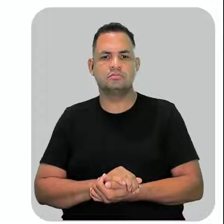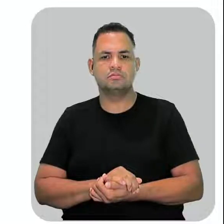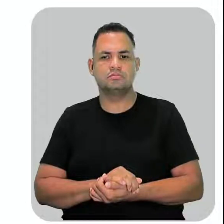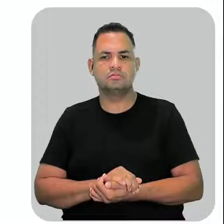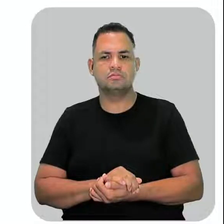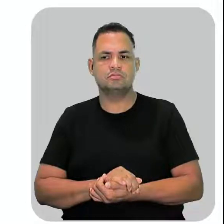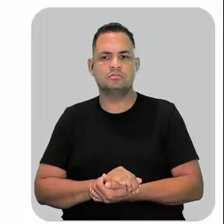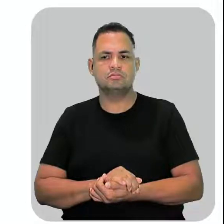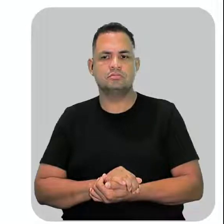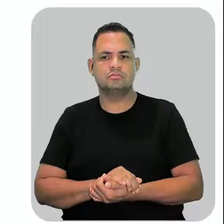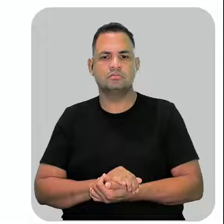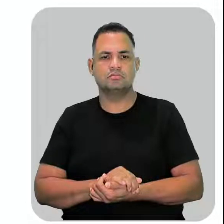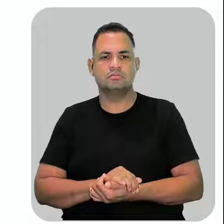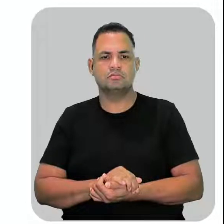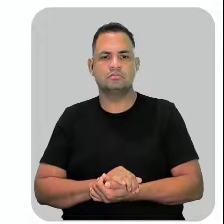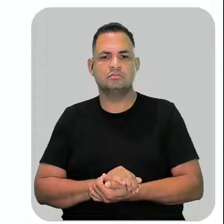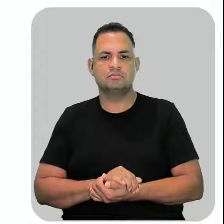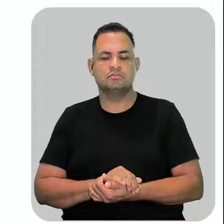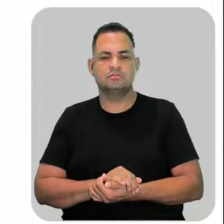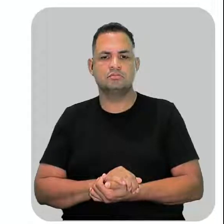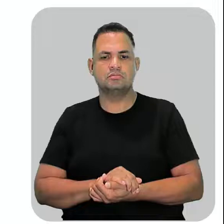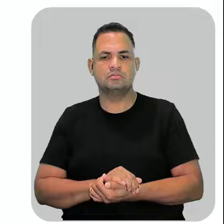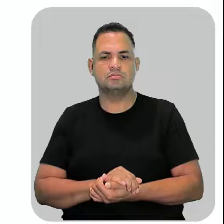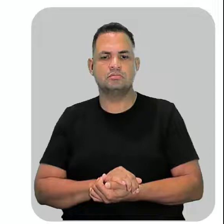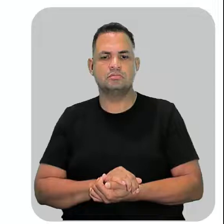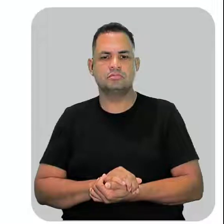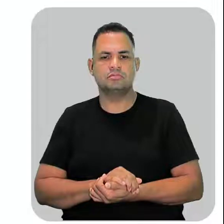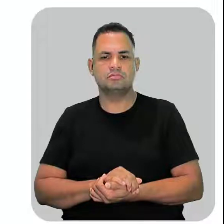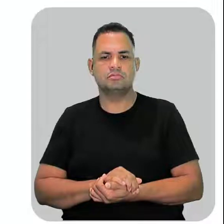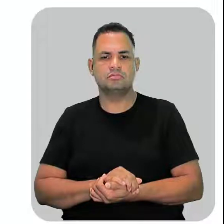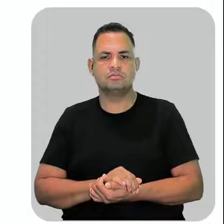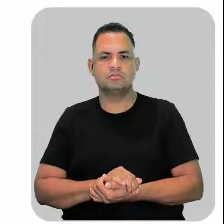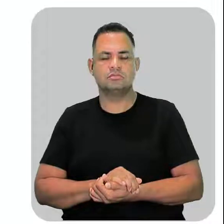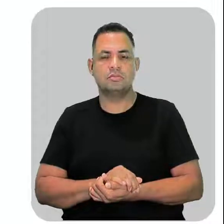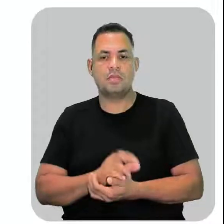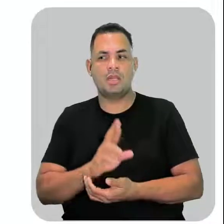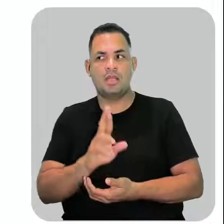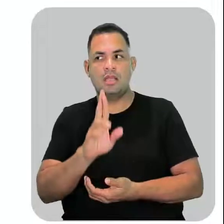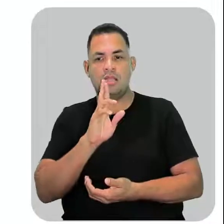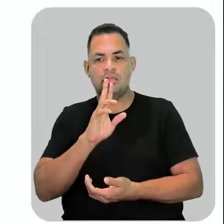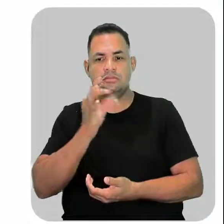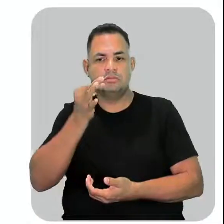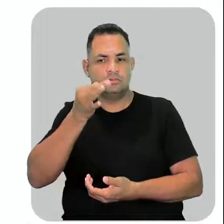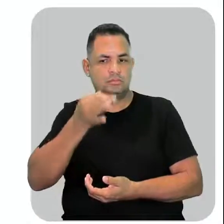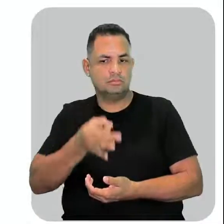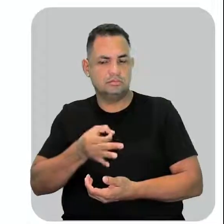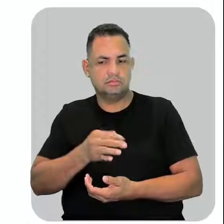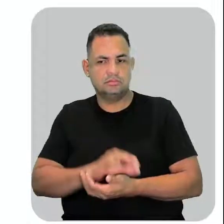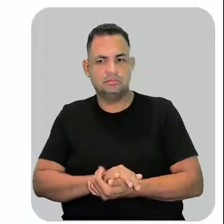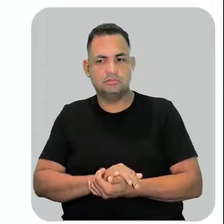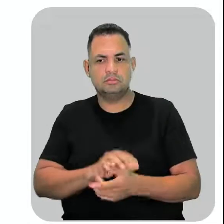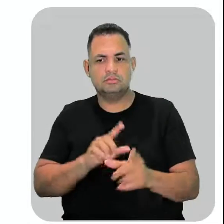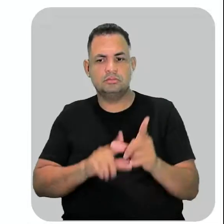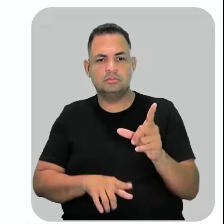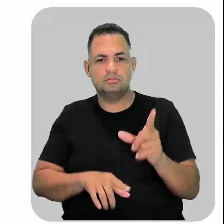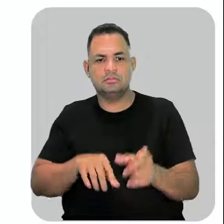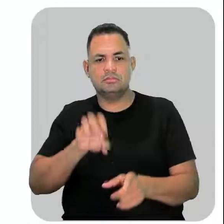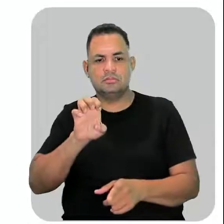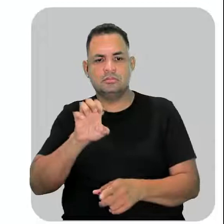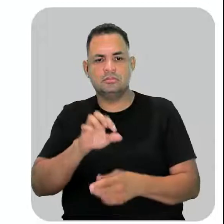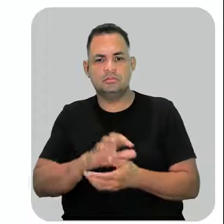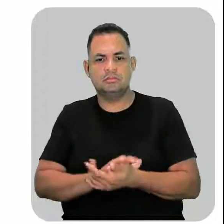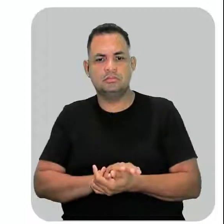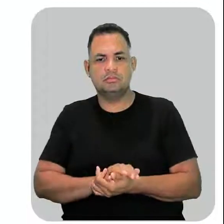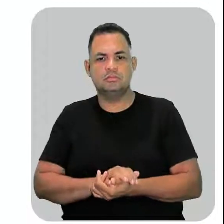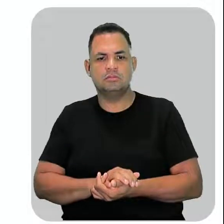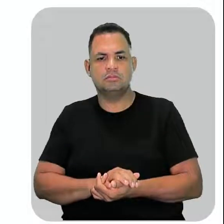dúvida. É isso mesmo. Então, aqui, a nossa resposta correta vai ser a letra E.